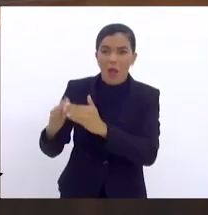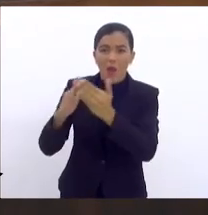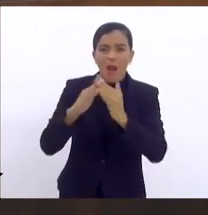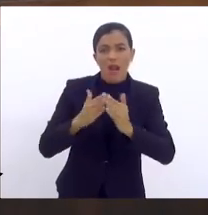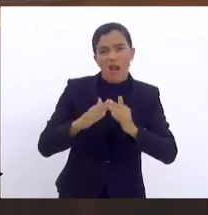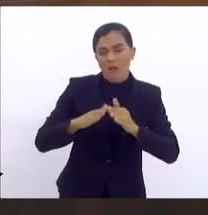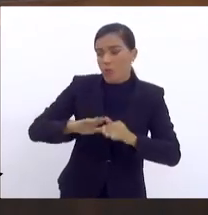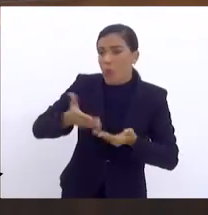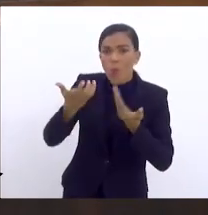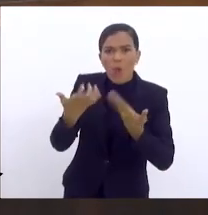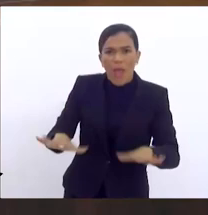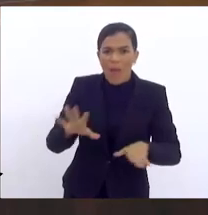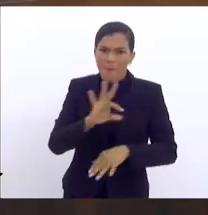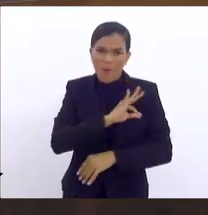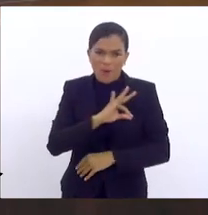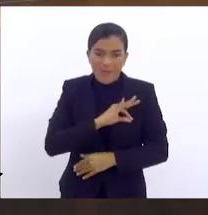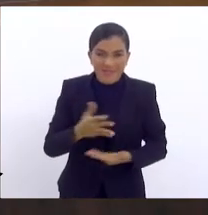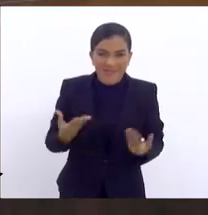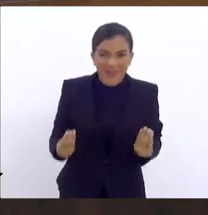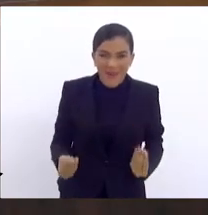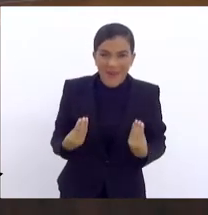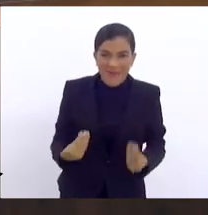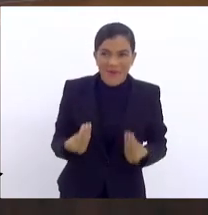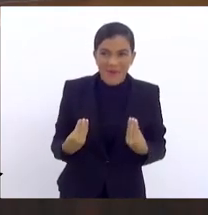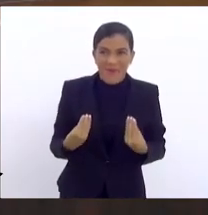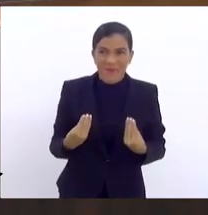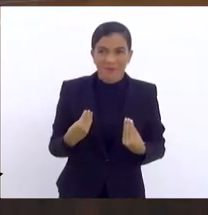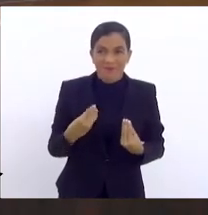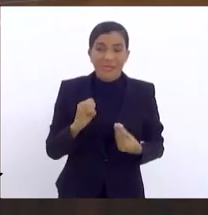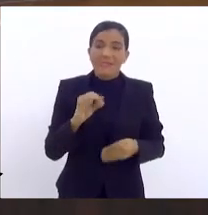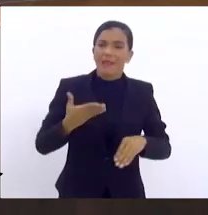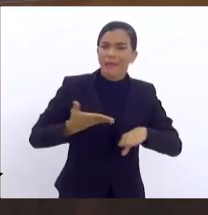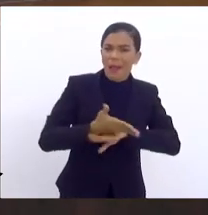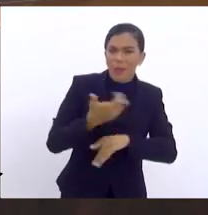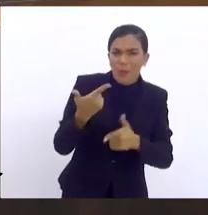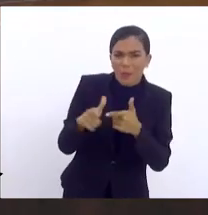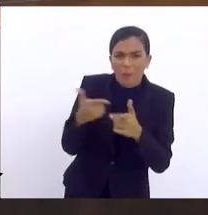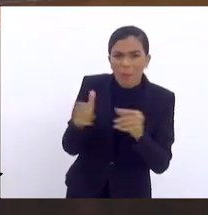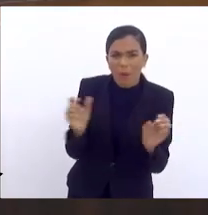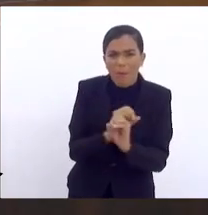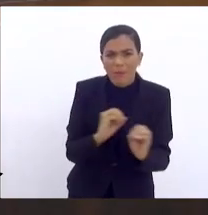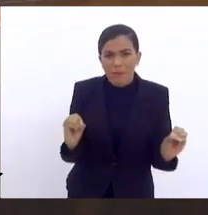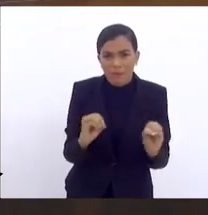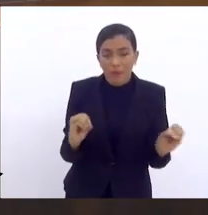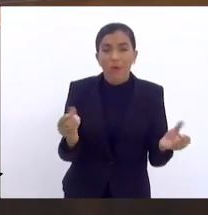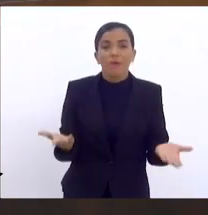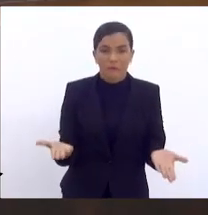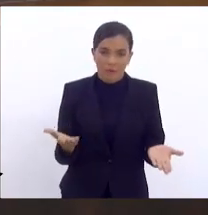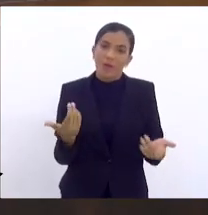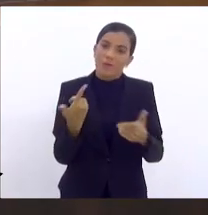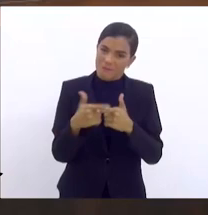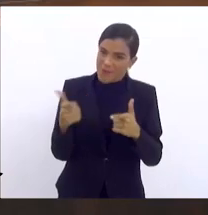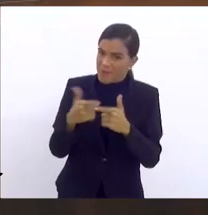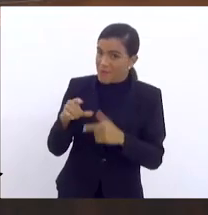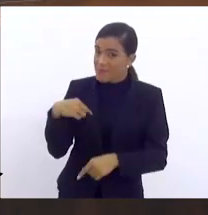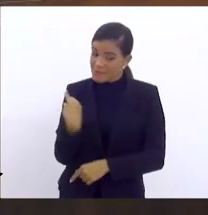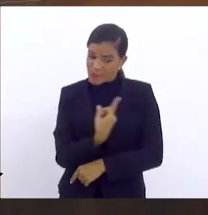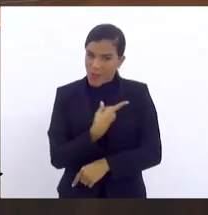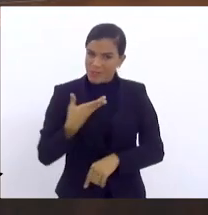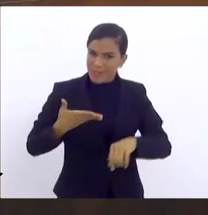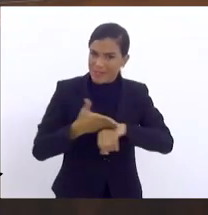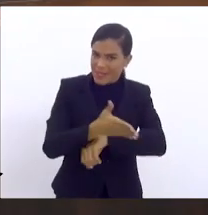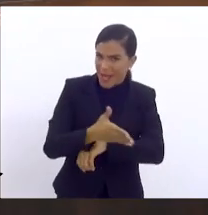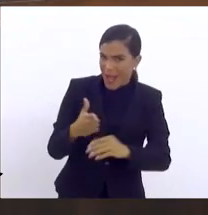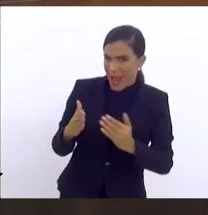problema se combinou se pediu se entrasse para não ia ter problema nenhum problema qualquer um Da gente aqui se for entrar na comunidade